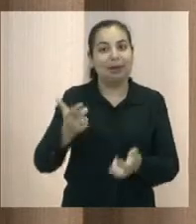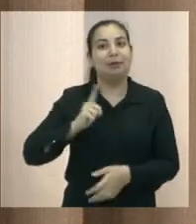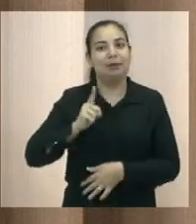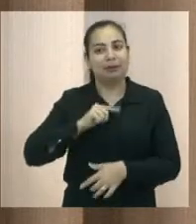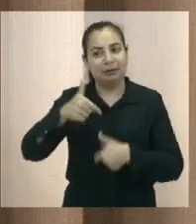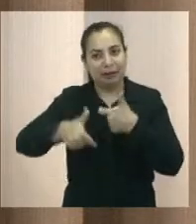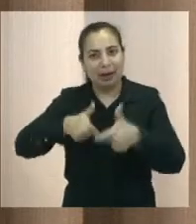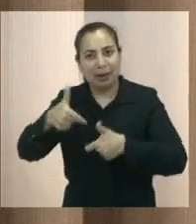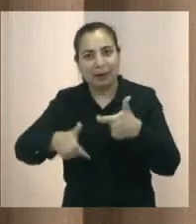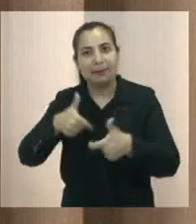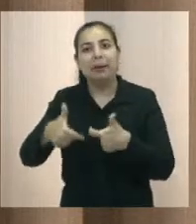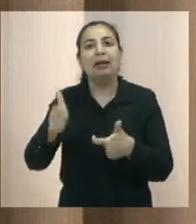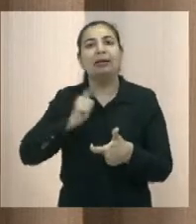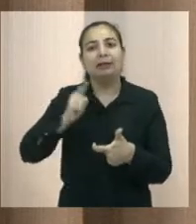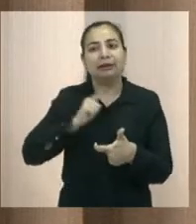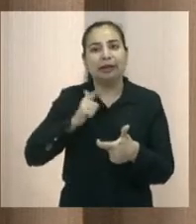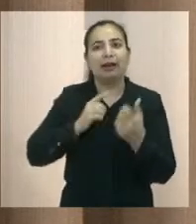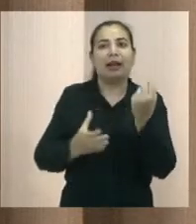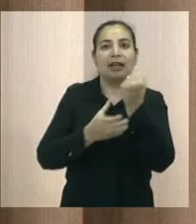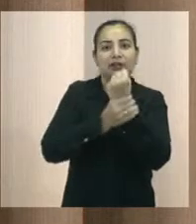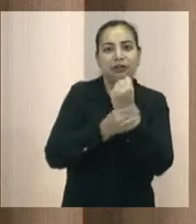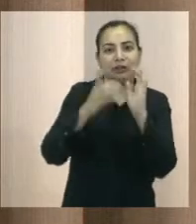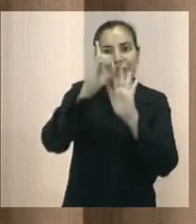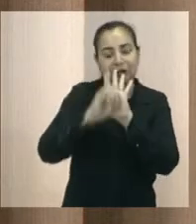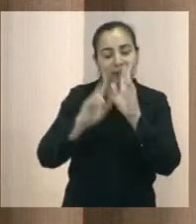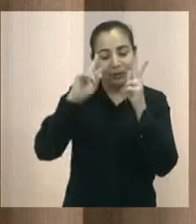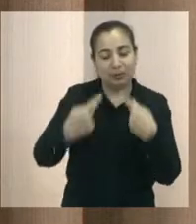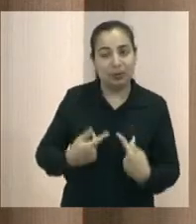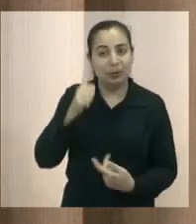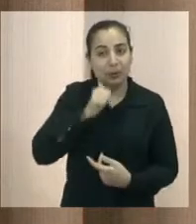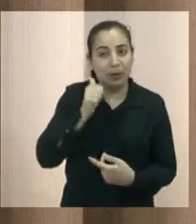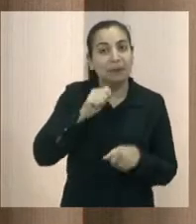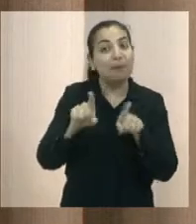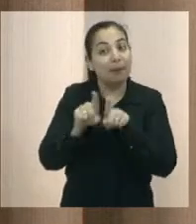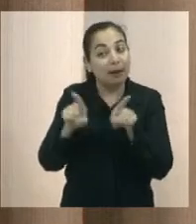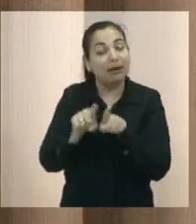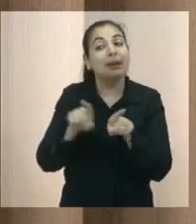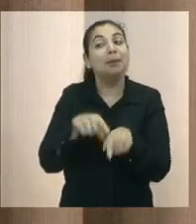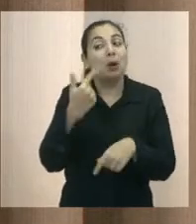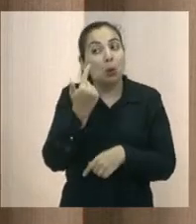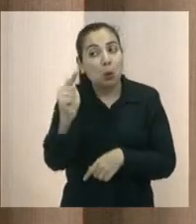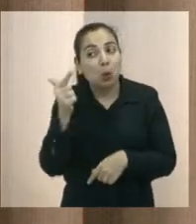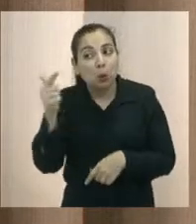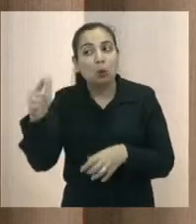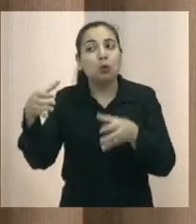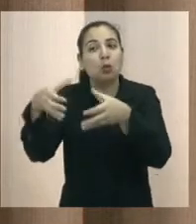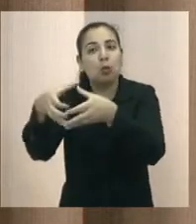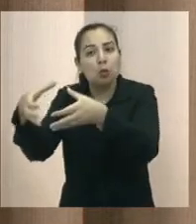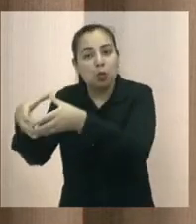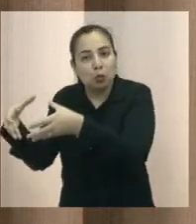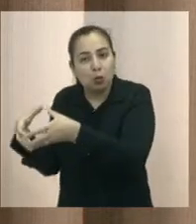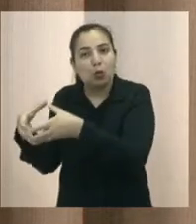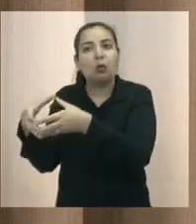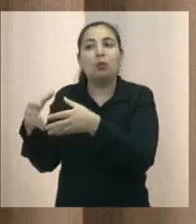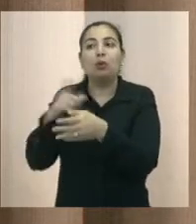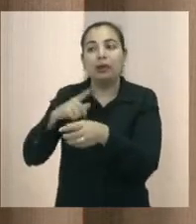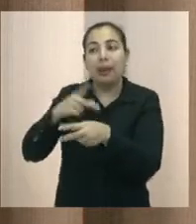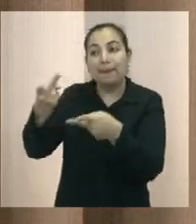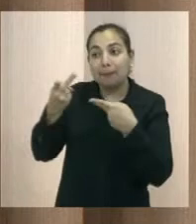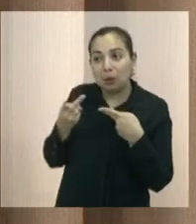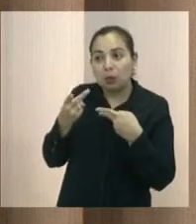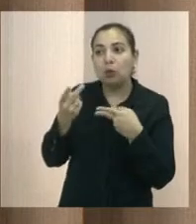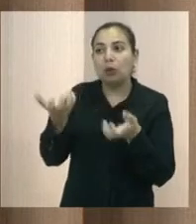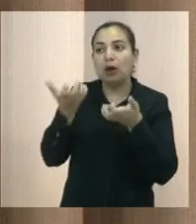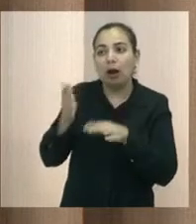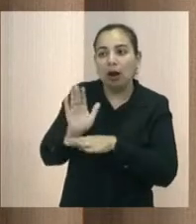só na perspectiva de garantia dos direitos humanos das mulheres, mas de vários grupos populacionais que nos procuram, a gente continua tendo uma